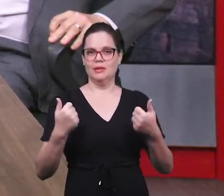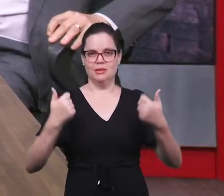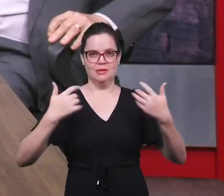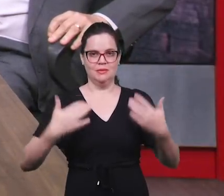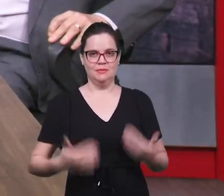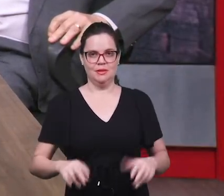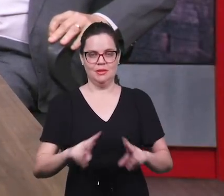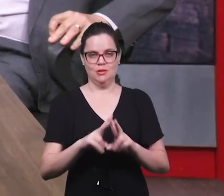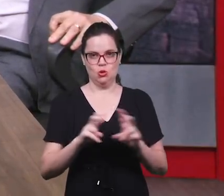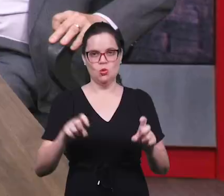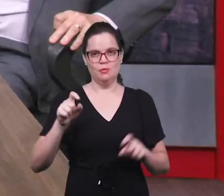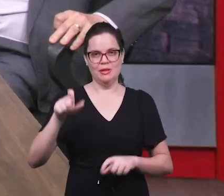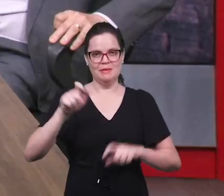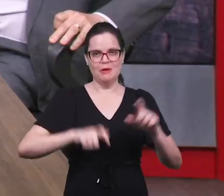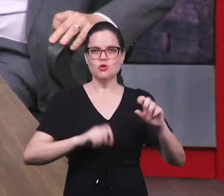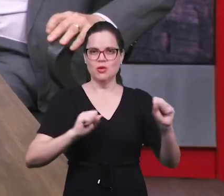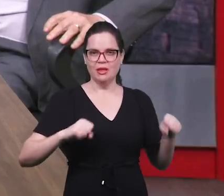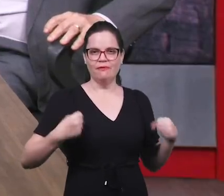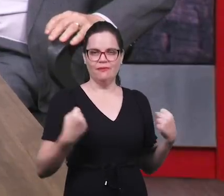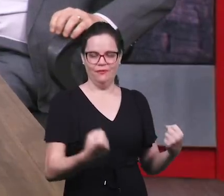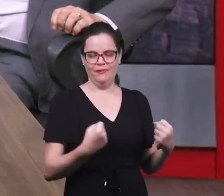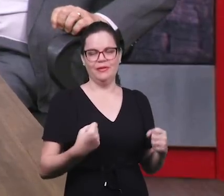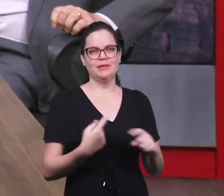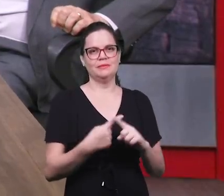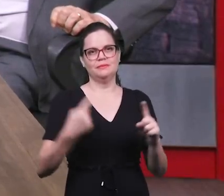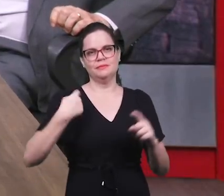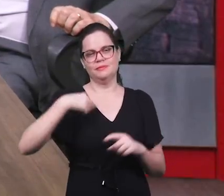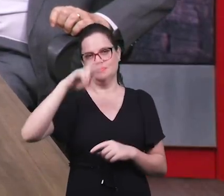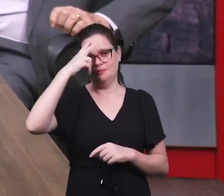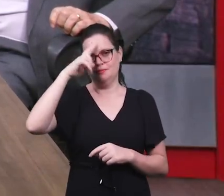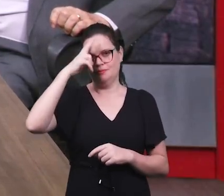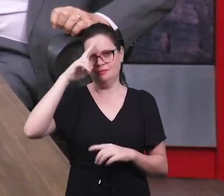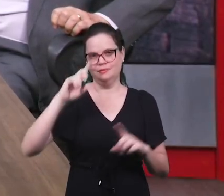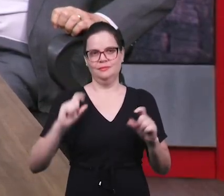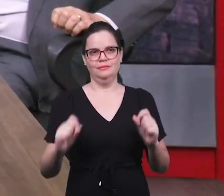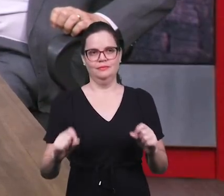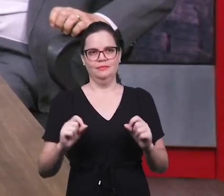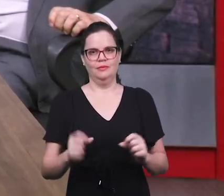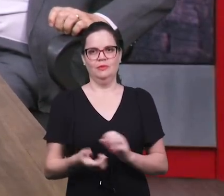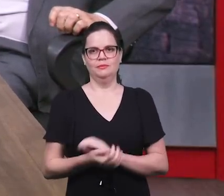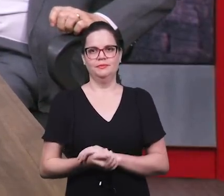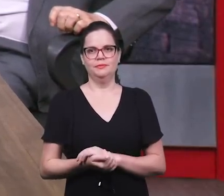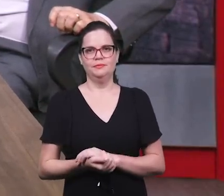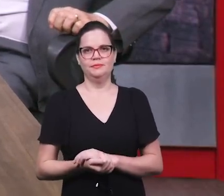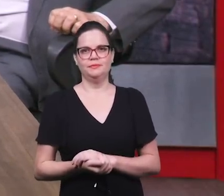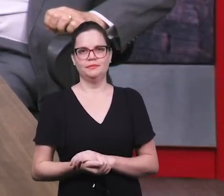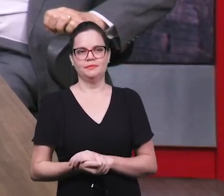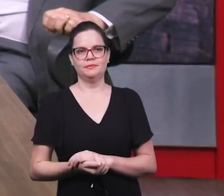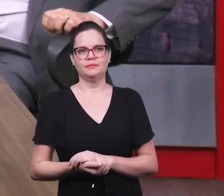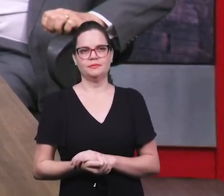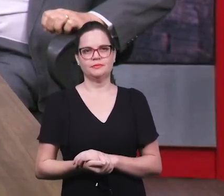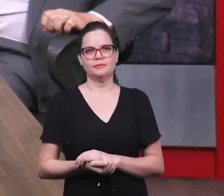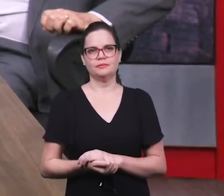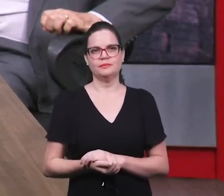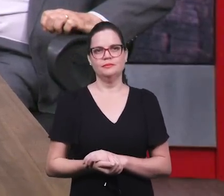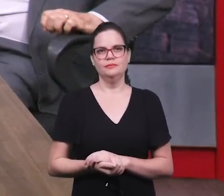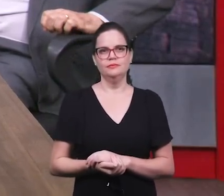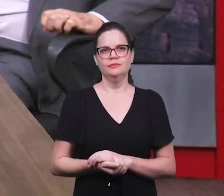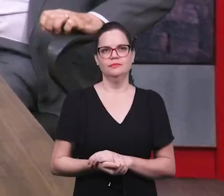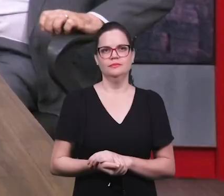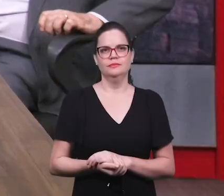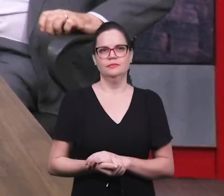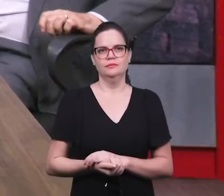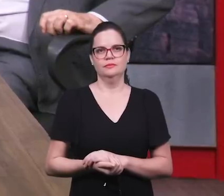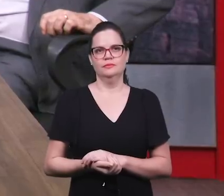nesses apologistas. Agora, vamos lembrar que depois desse que nós comentamos, depois veio o